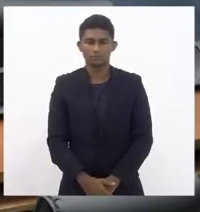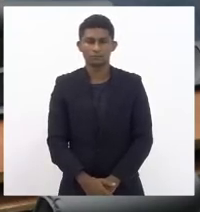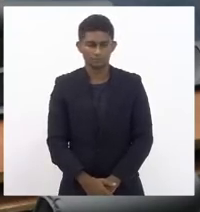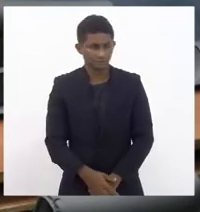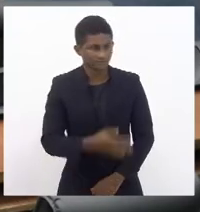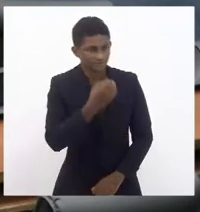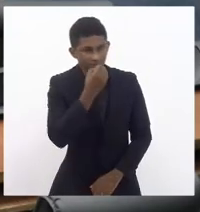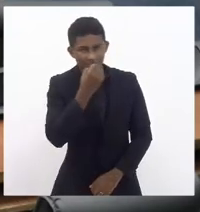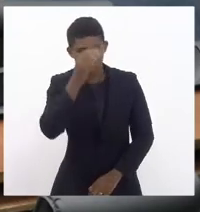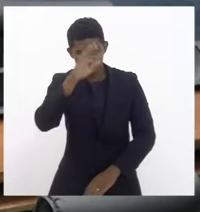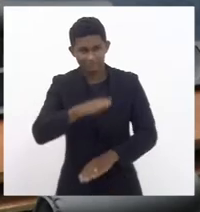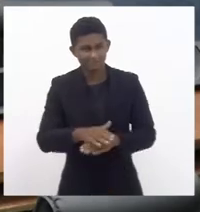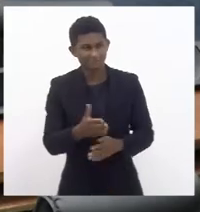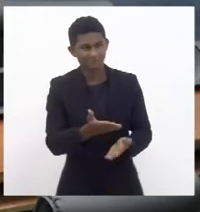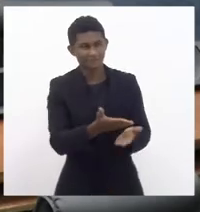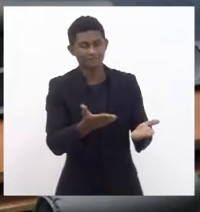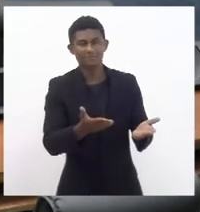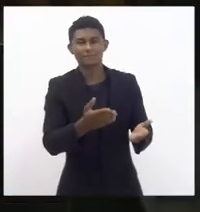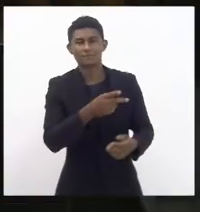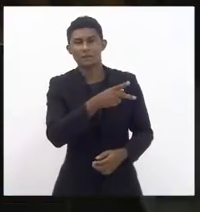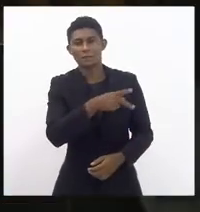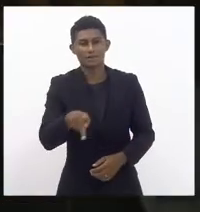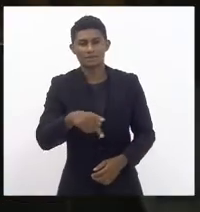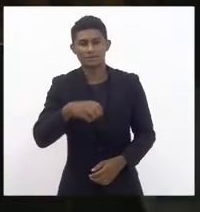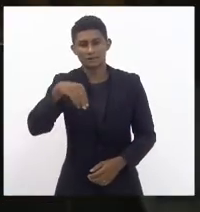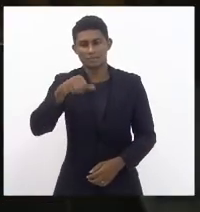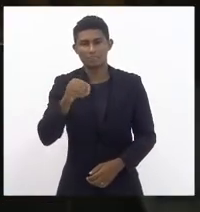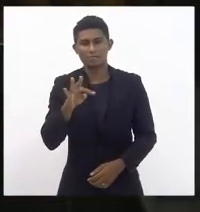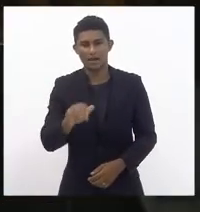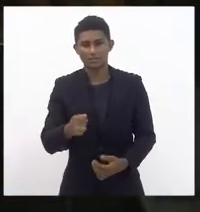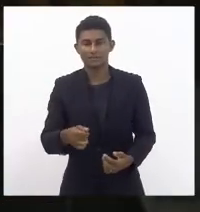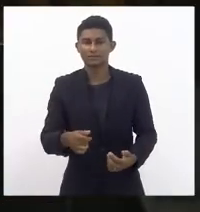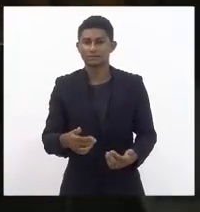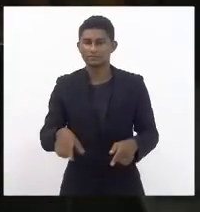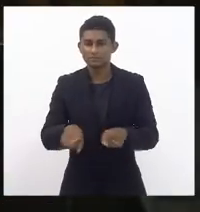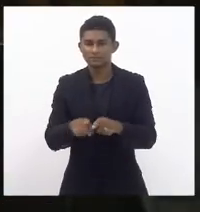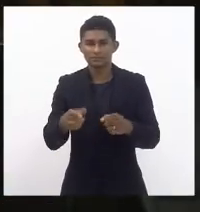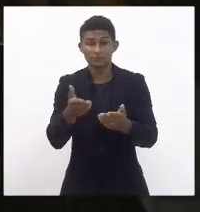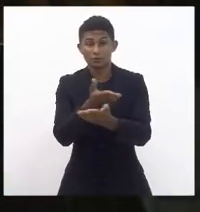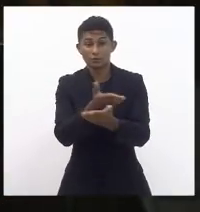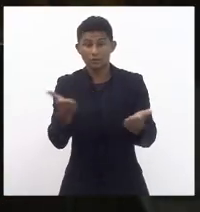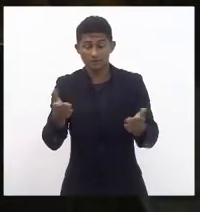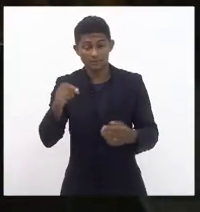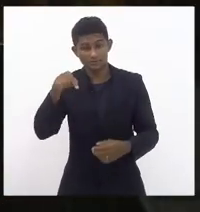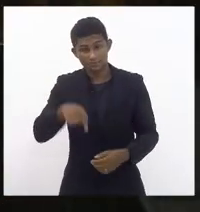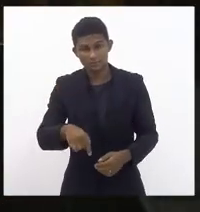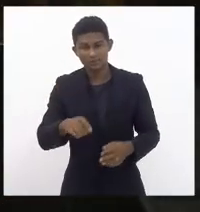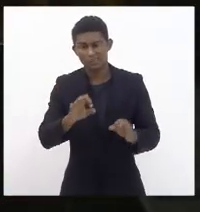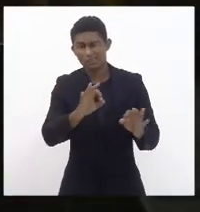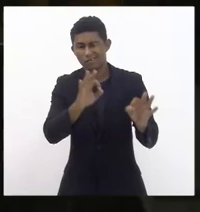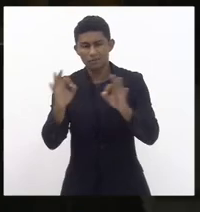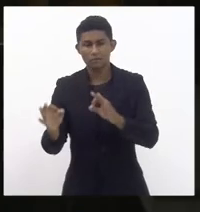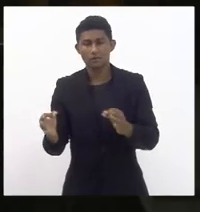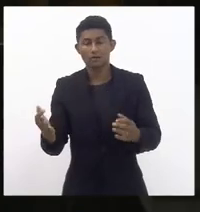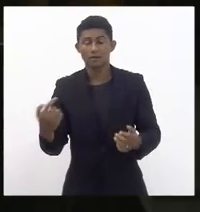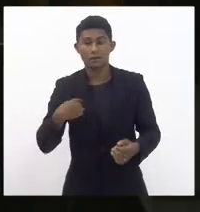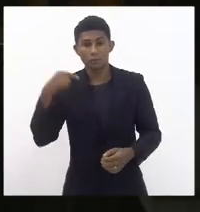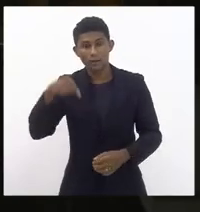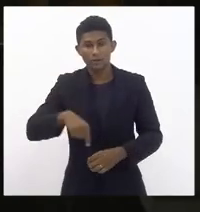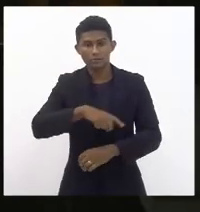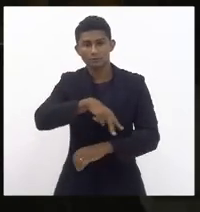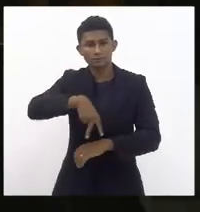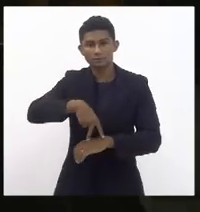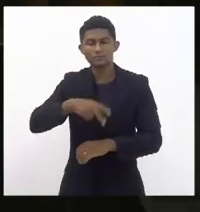Oi boa tarde Presidente Marta Rocha Boa tarde a todas e todos que nos acompanham Eu Venho à Tribuna mais uma